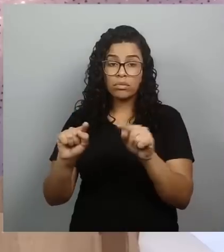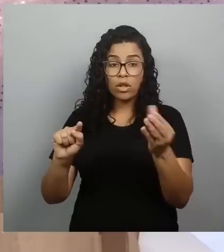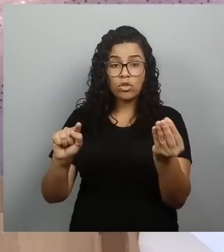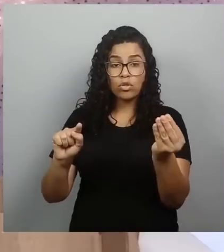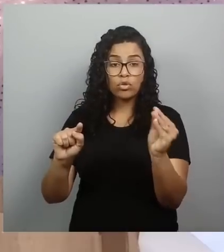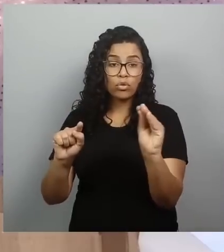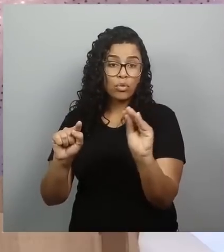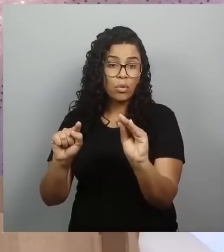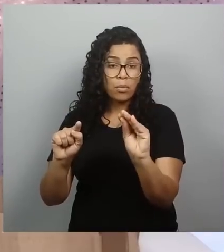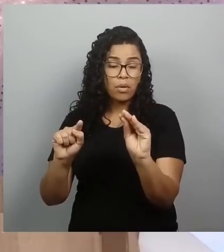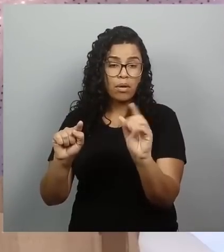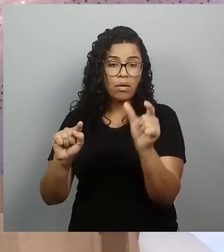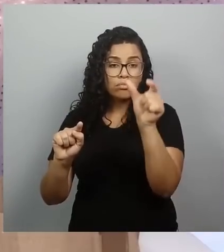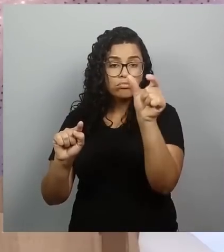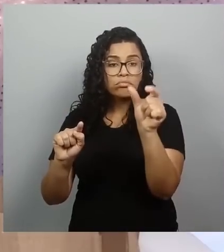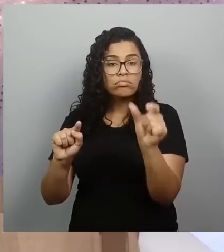dobrar